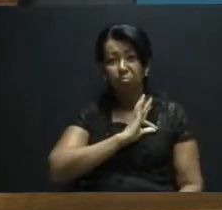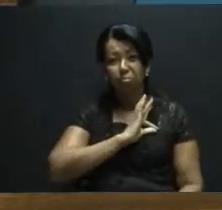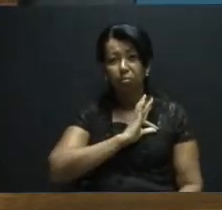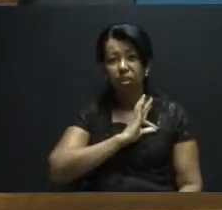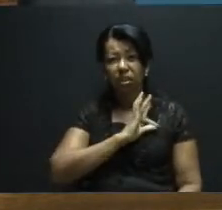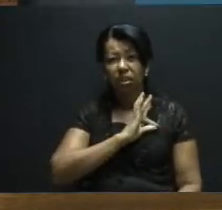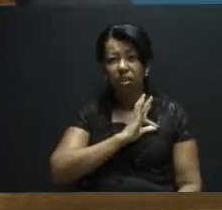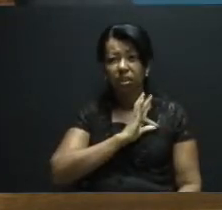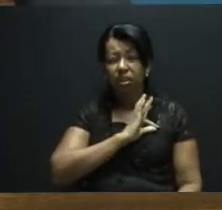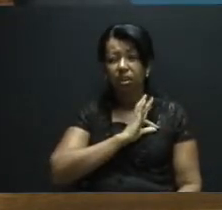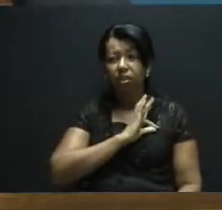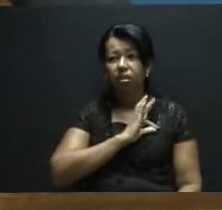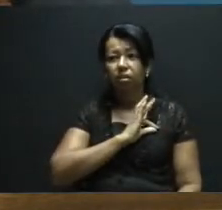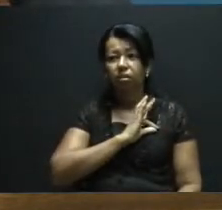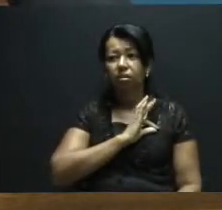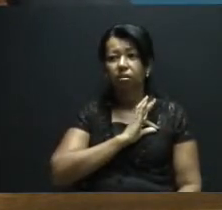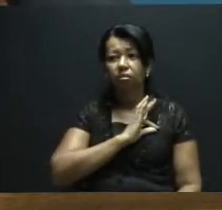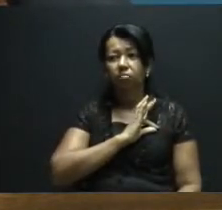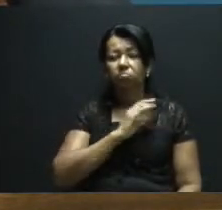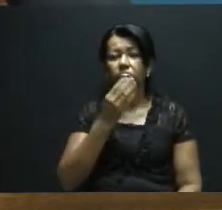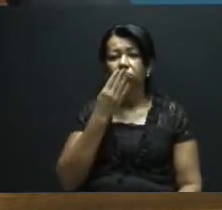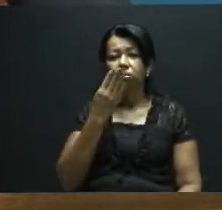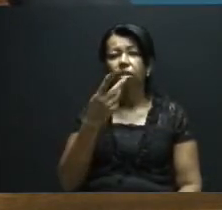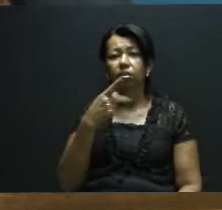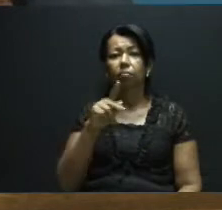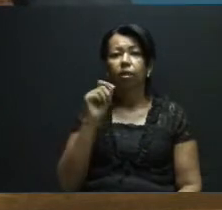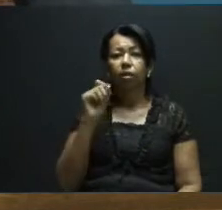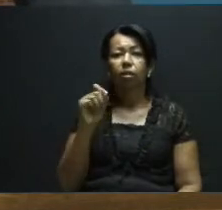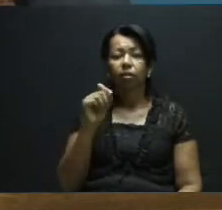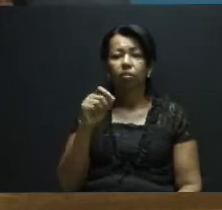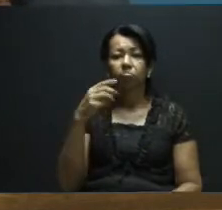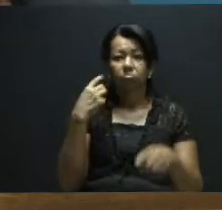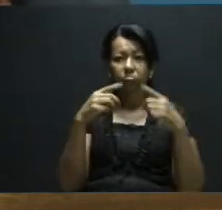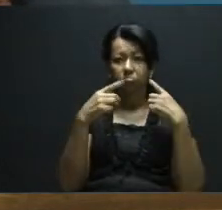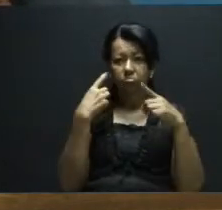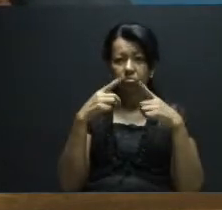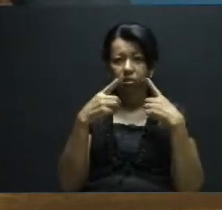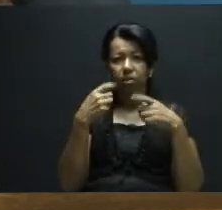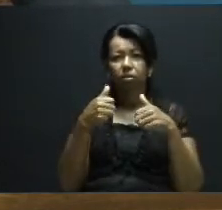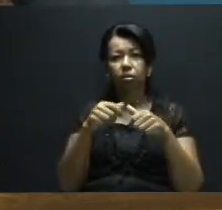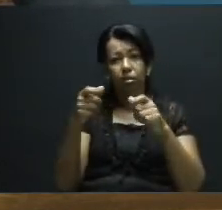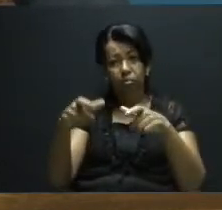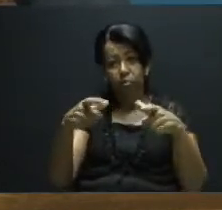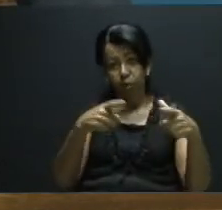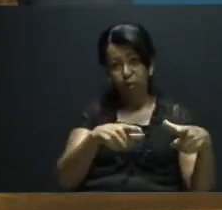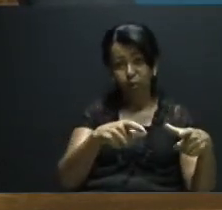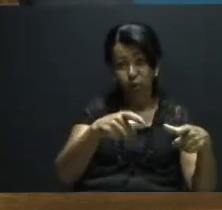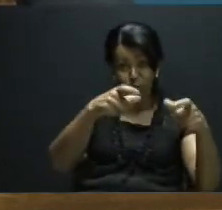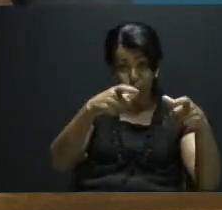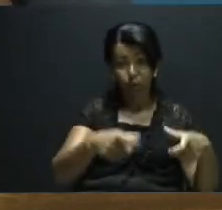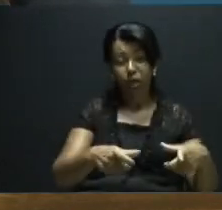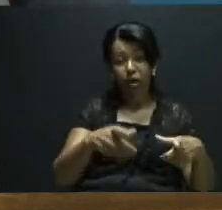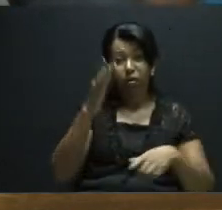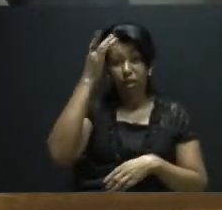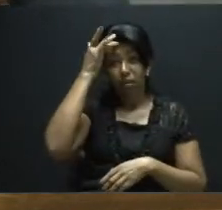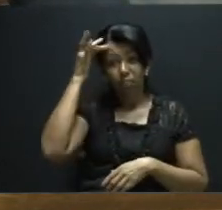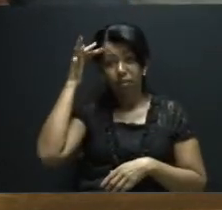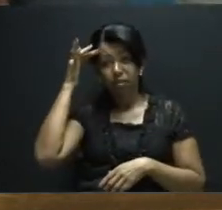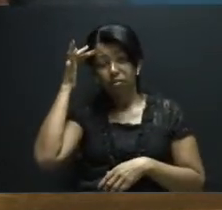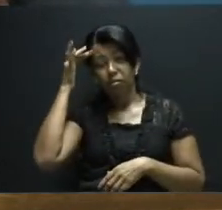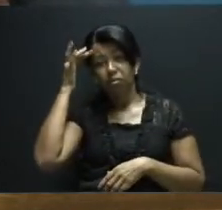militar ela pede para uma um denunciante está no local comparecer ao local ea pessoa